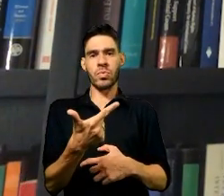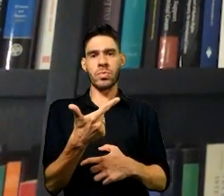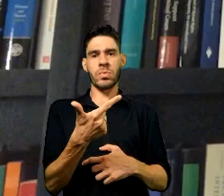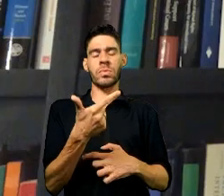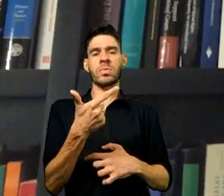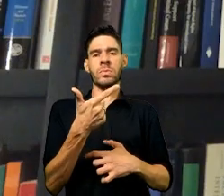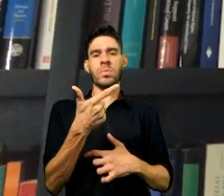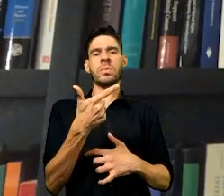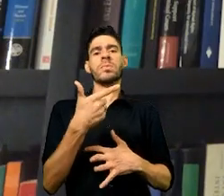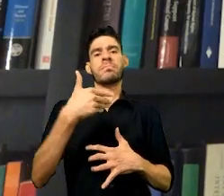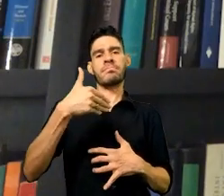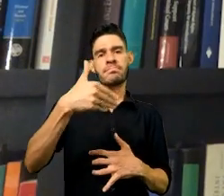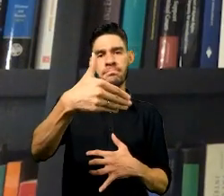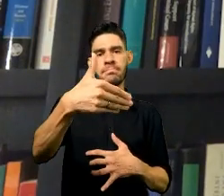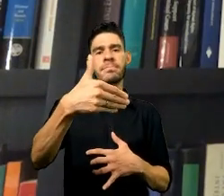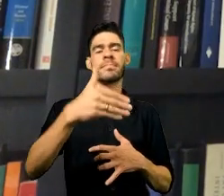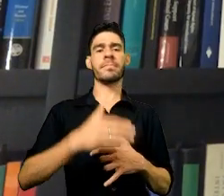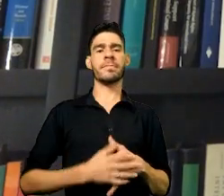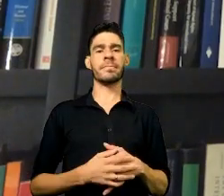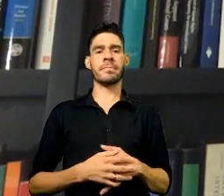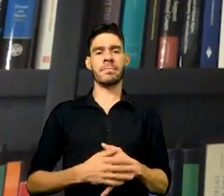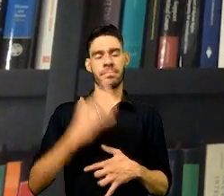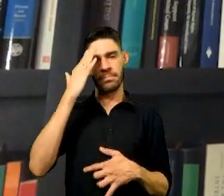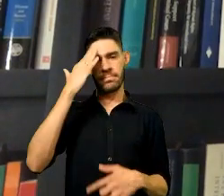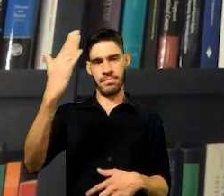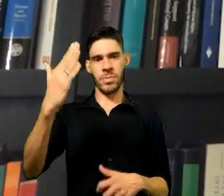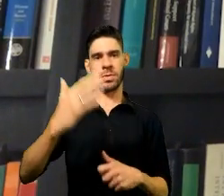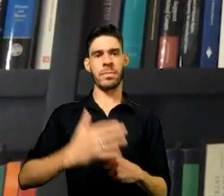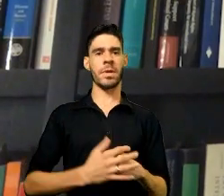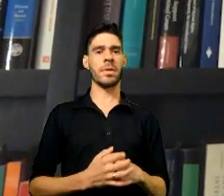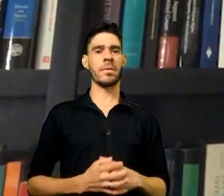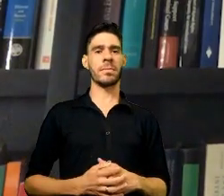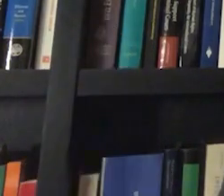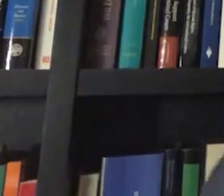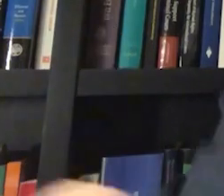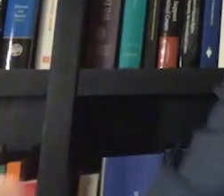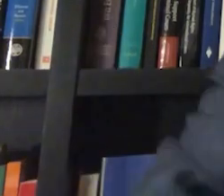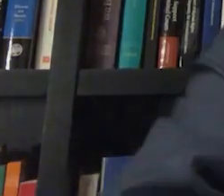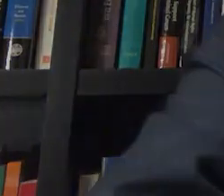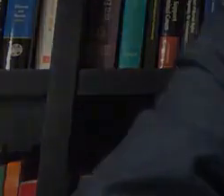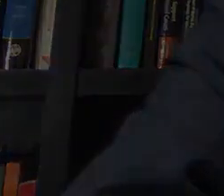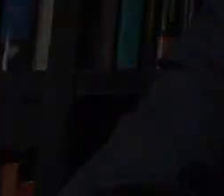sucesso e boa sorte na condução dos trabalhos. Muito obrigado.